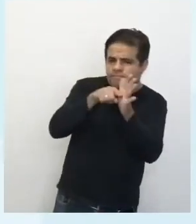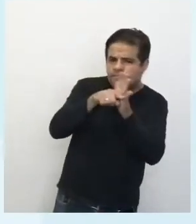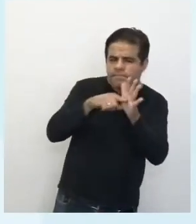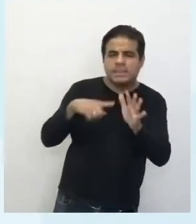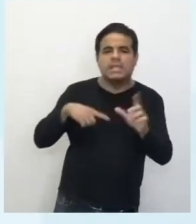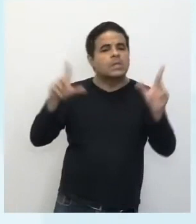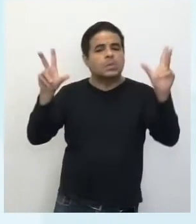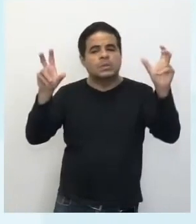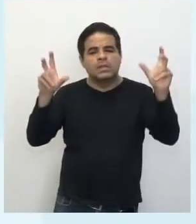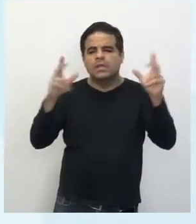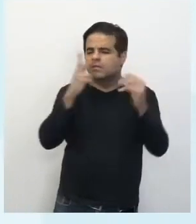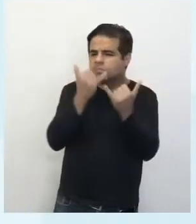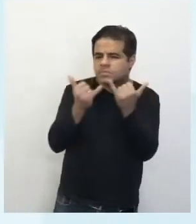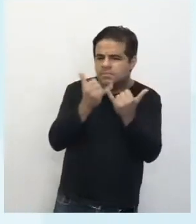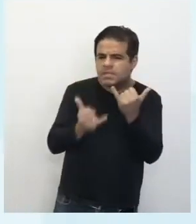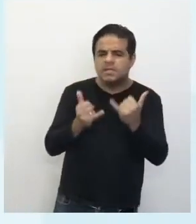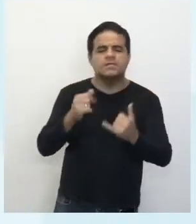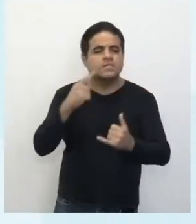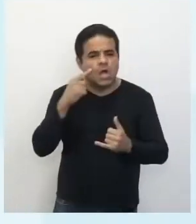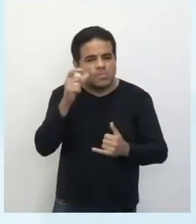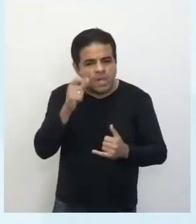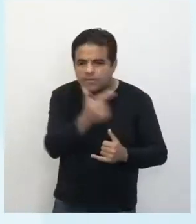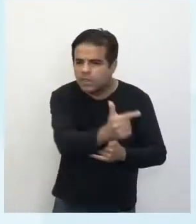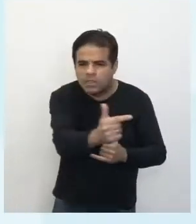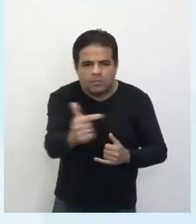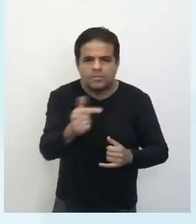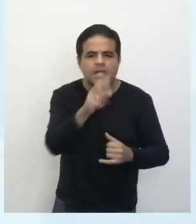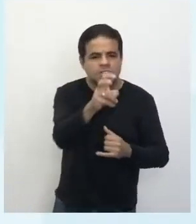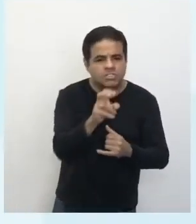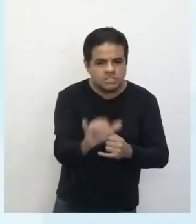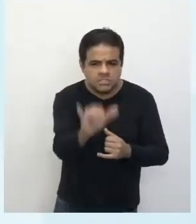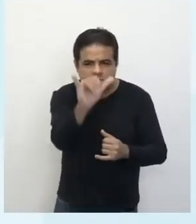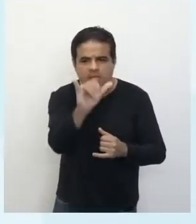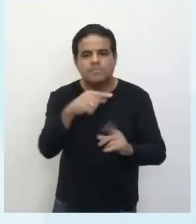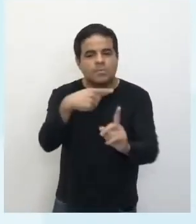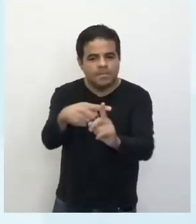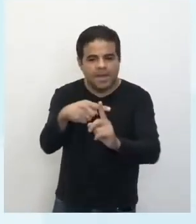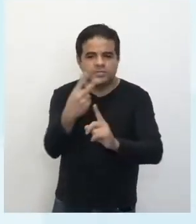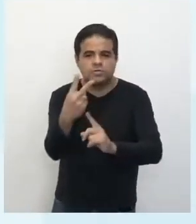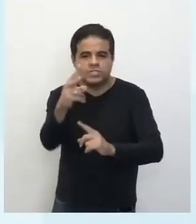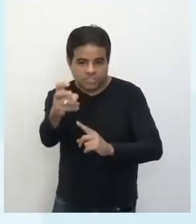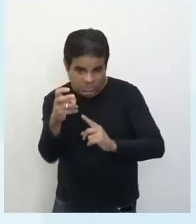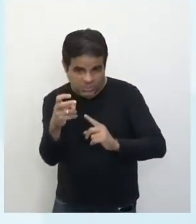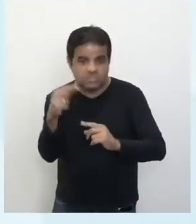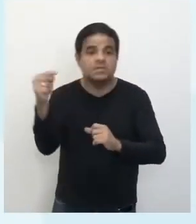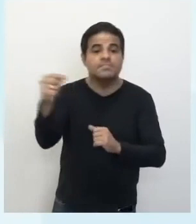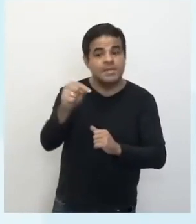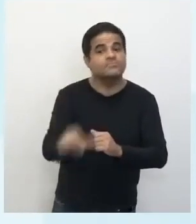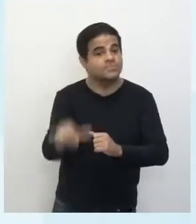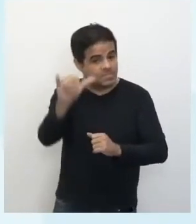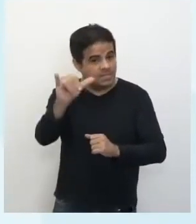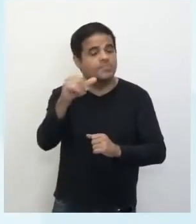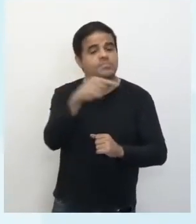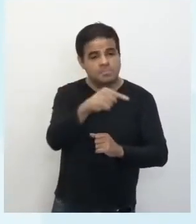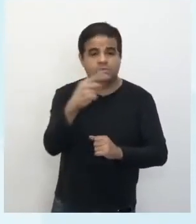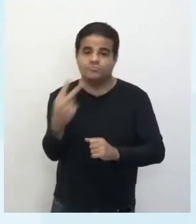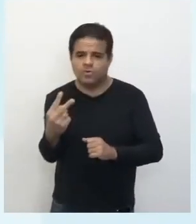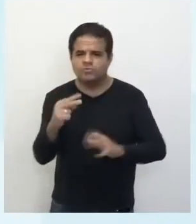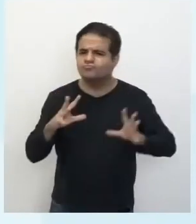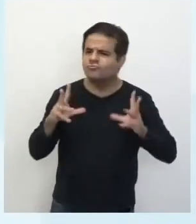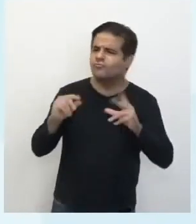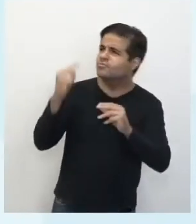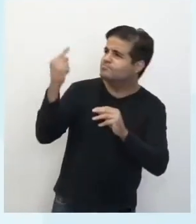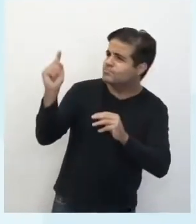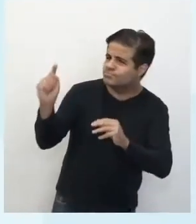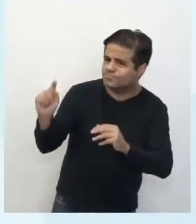tem algum termo semelhante. Observe que não tem, nós temos xy mais 2x, menos y, menos 2. Todos